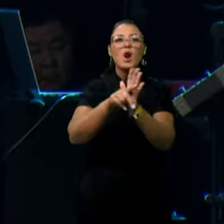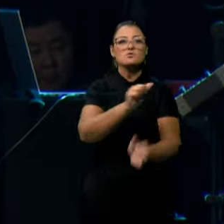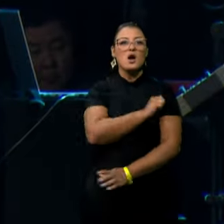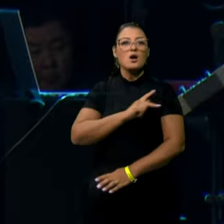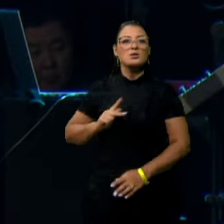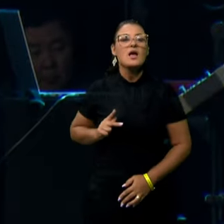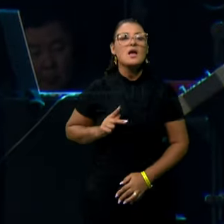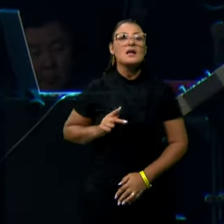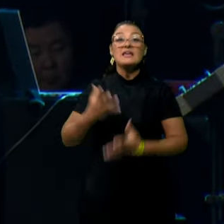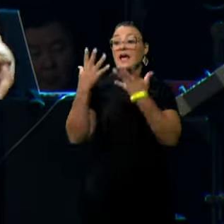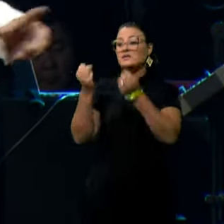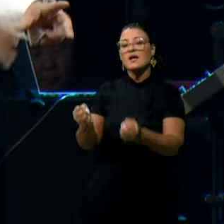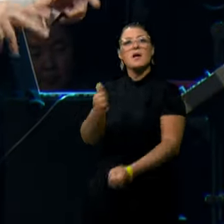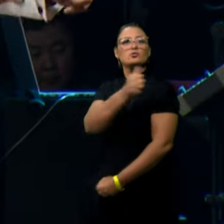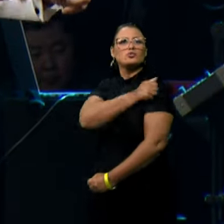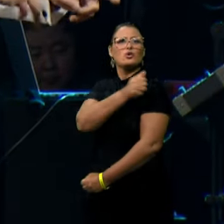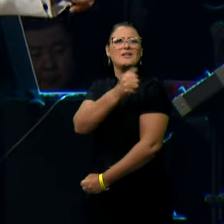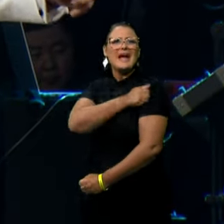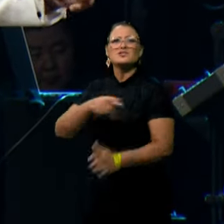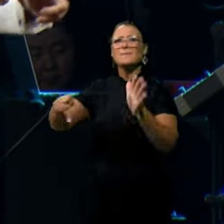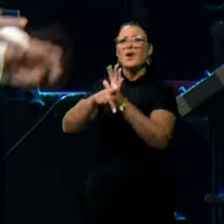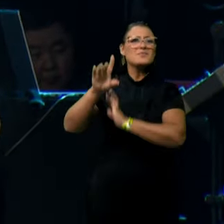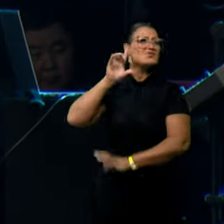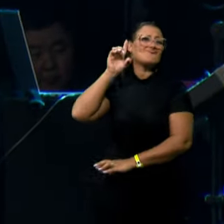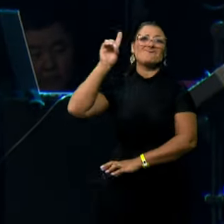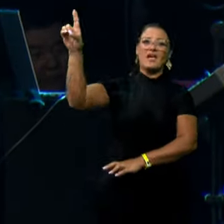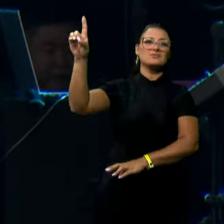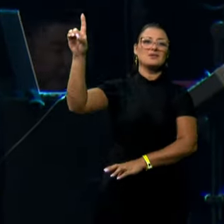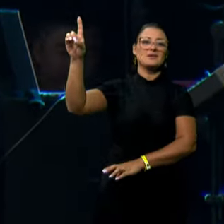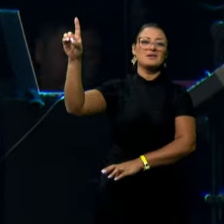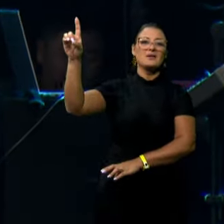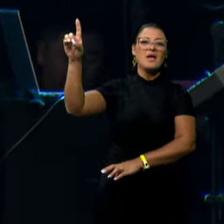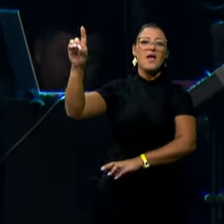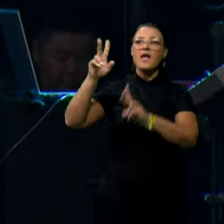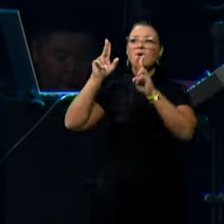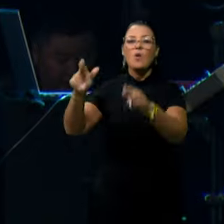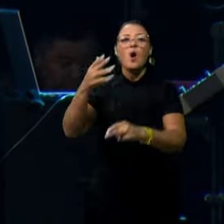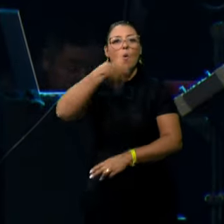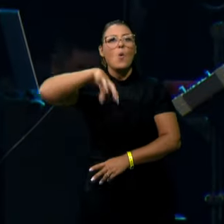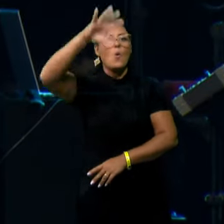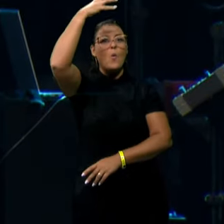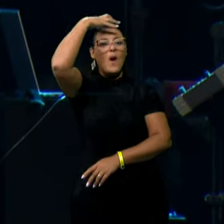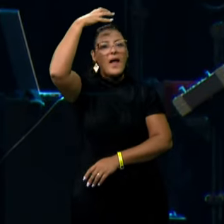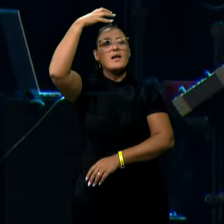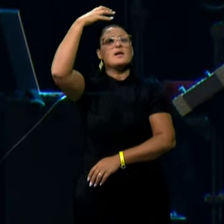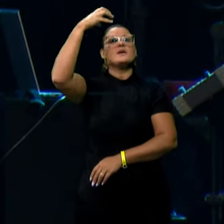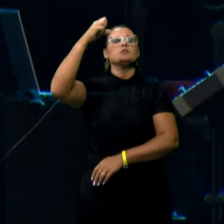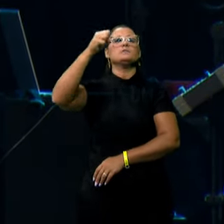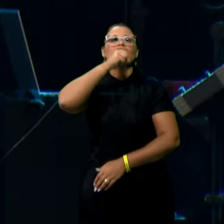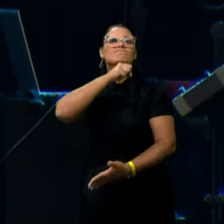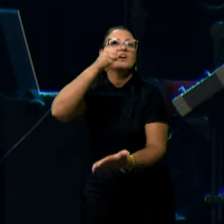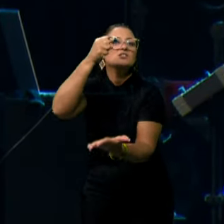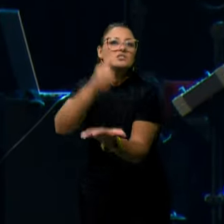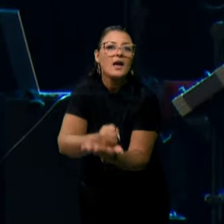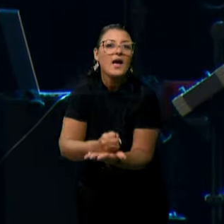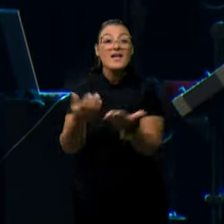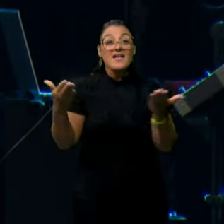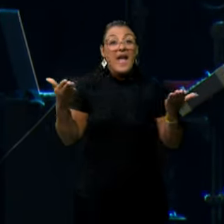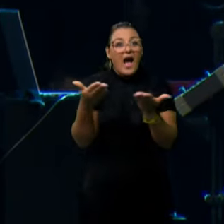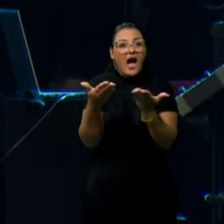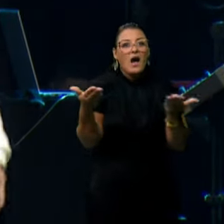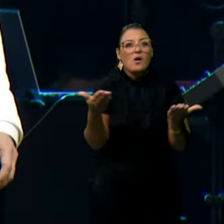autoridade e da realeza são o mesmo que faziam os reinos do Antigo Testamento agora eles são uma esfera espiritual Estabeleça em algo